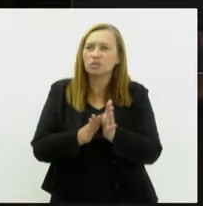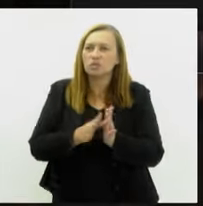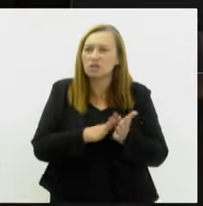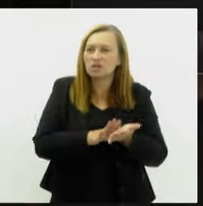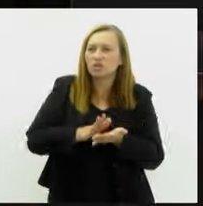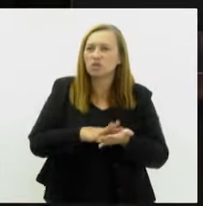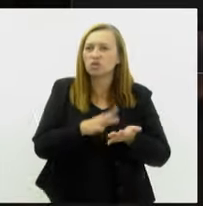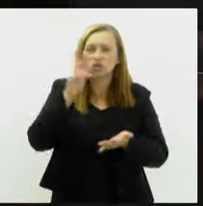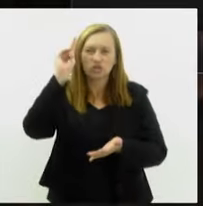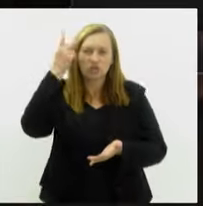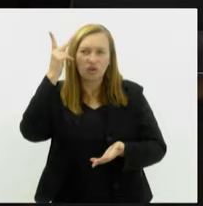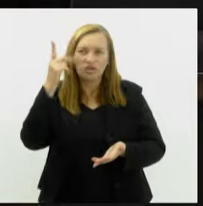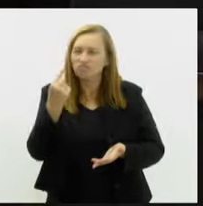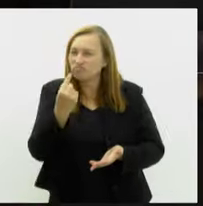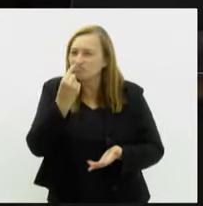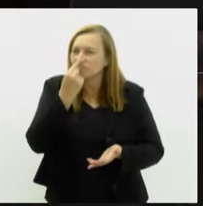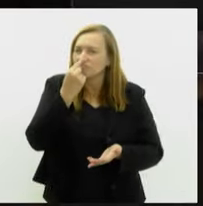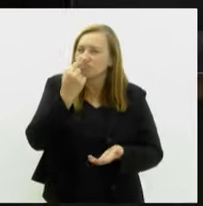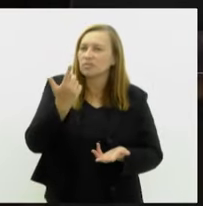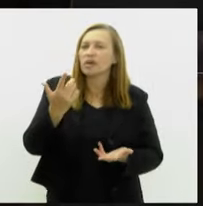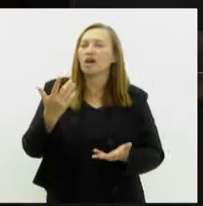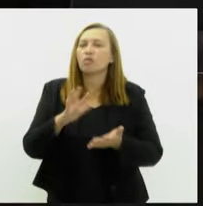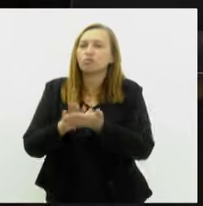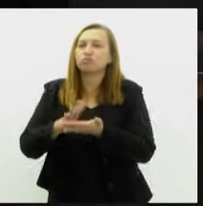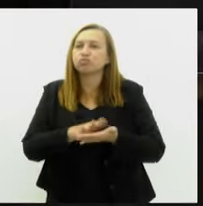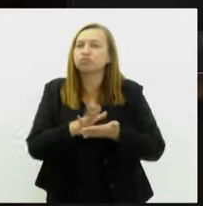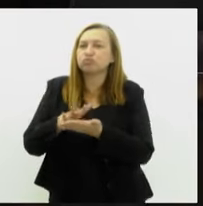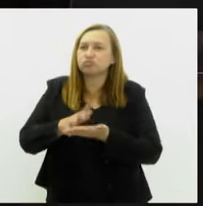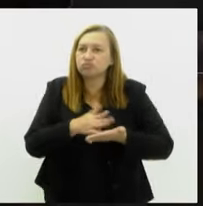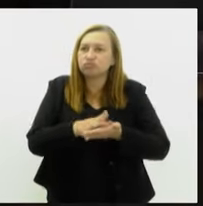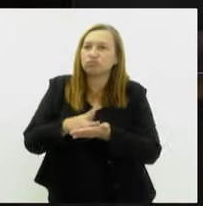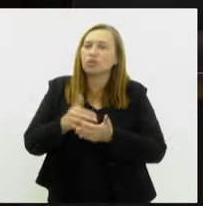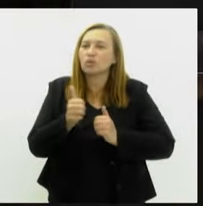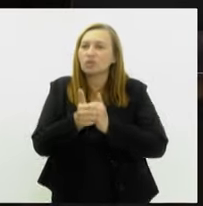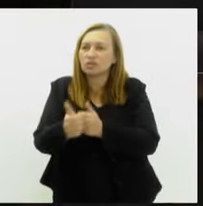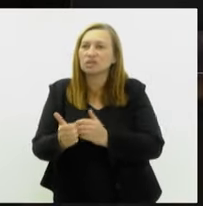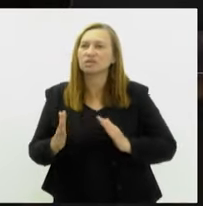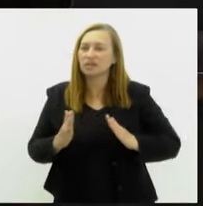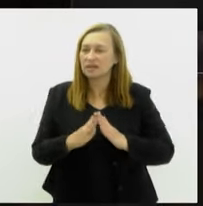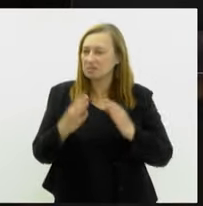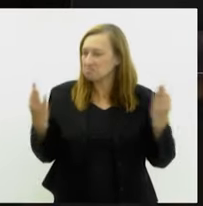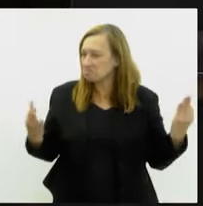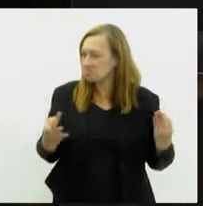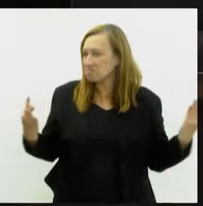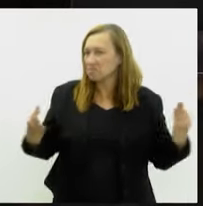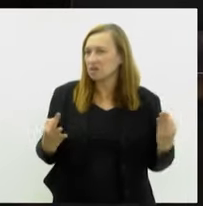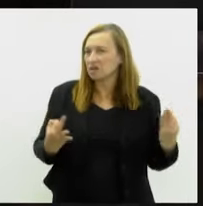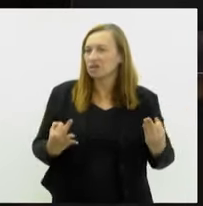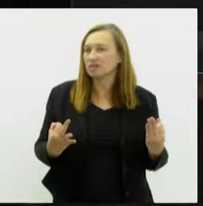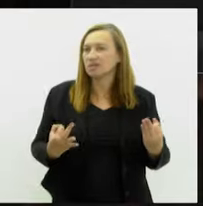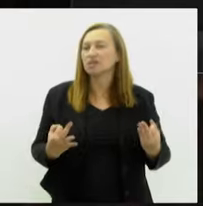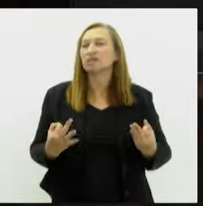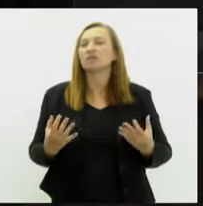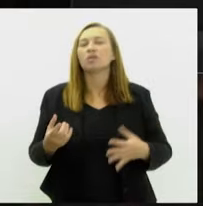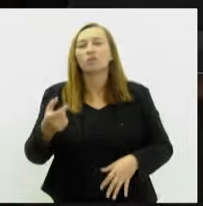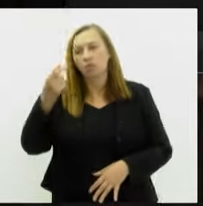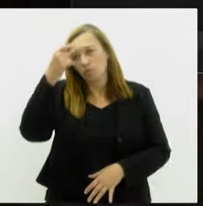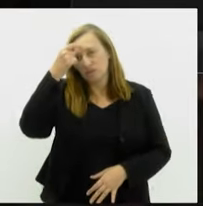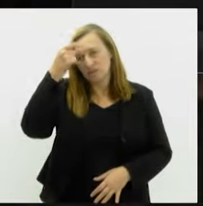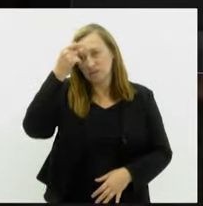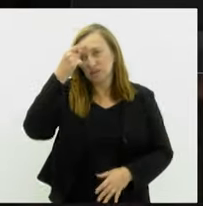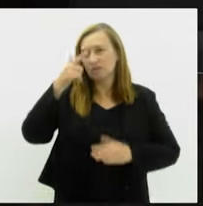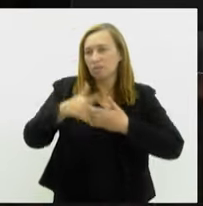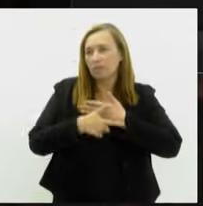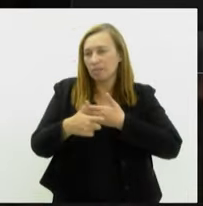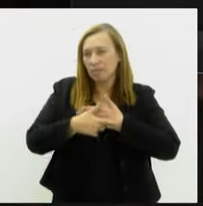vida intimamente ligada ao samba, conduz essa casa de forma brilhante e é ciente do papel,